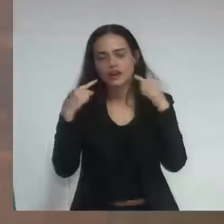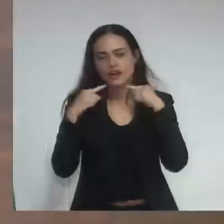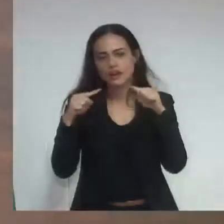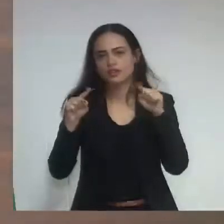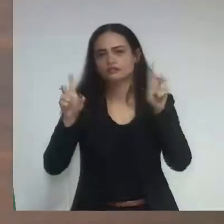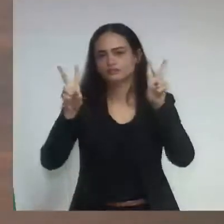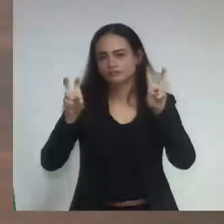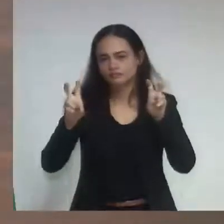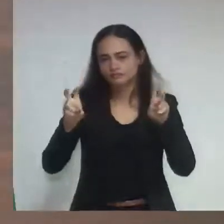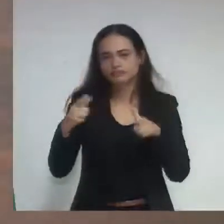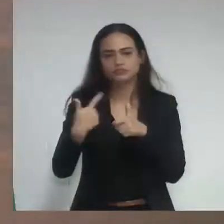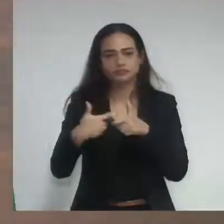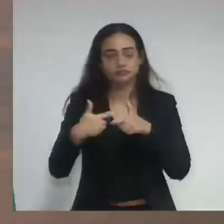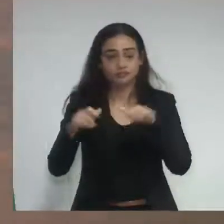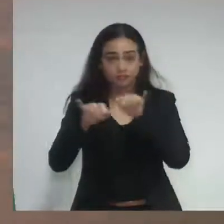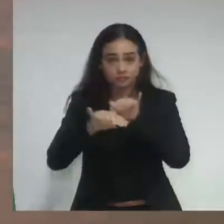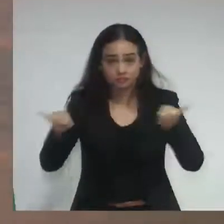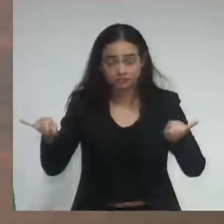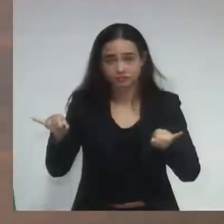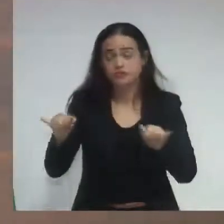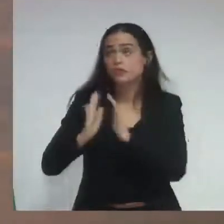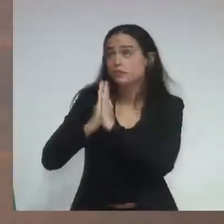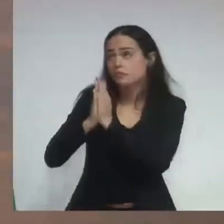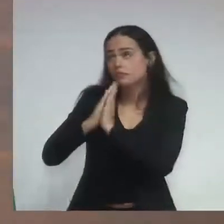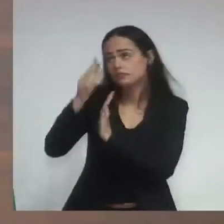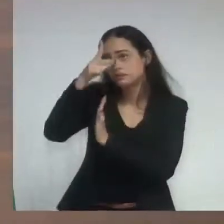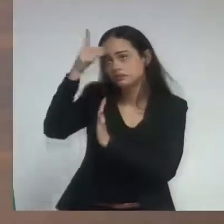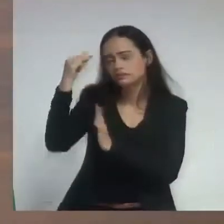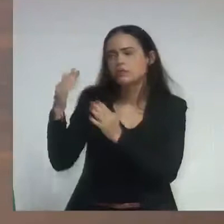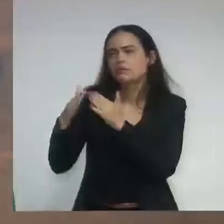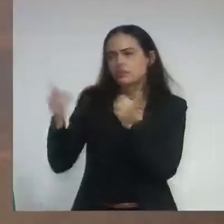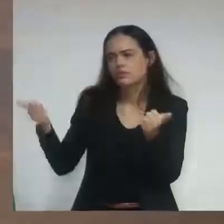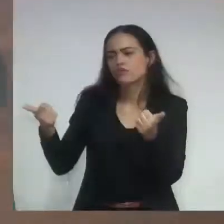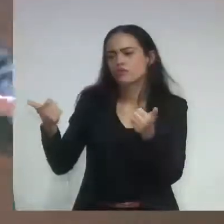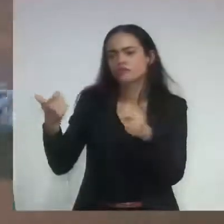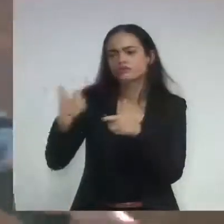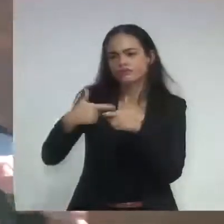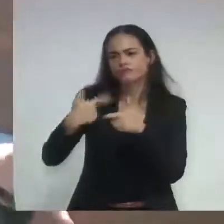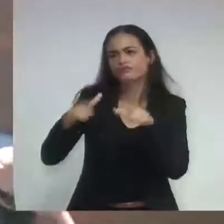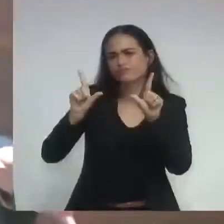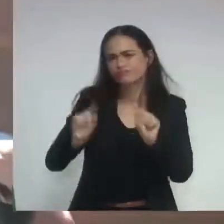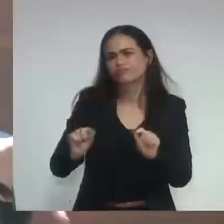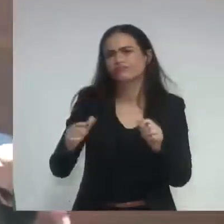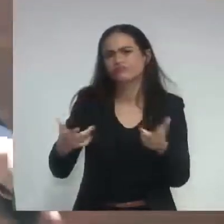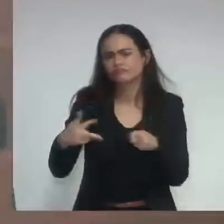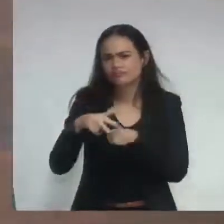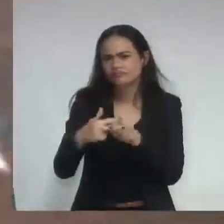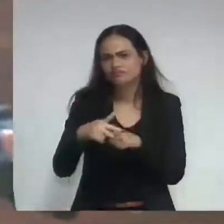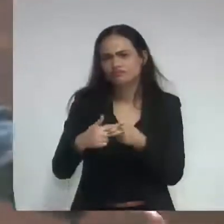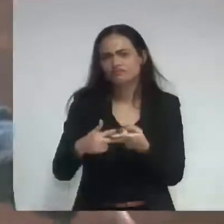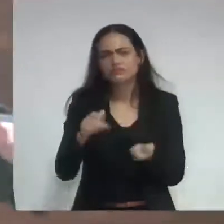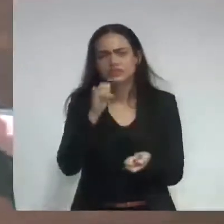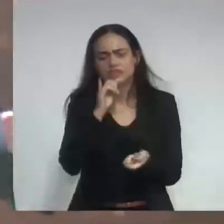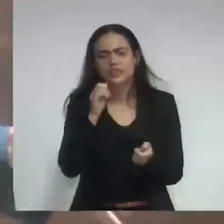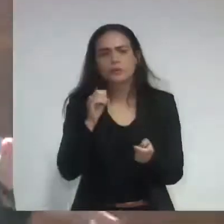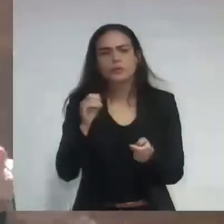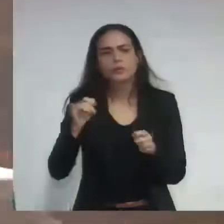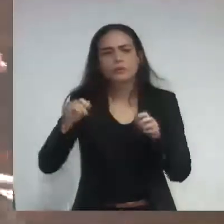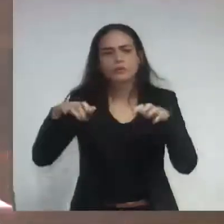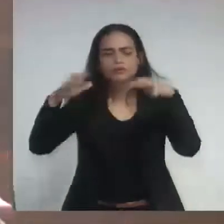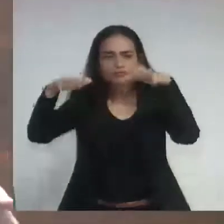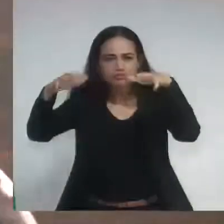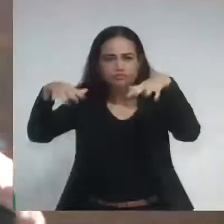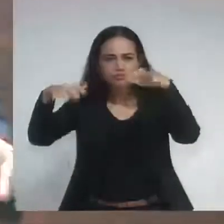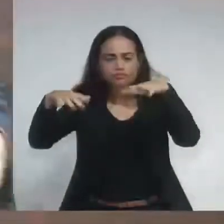que eu registro aqui e peço a atenção do governo para resolver. E toda vez é uma confusão quando chove, de novo, né, chega